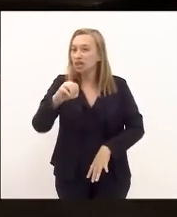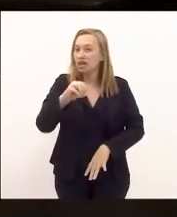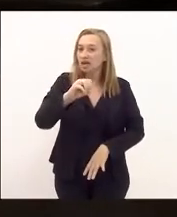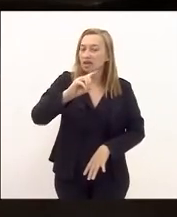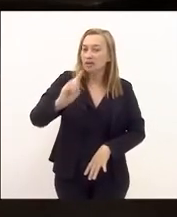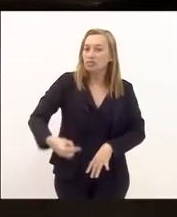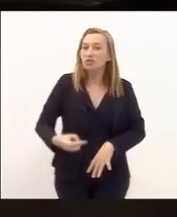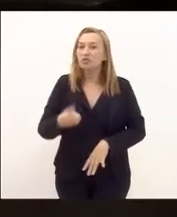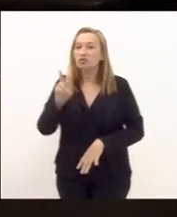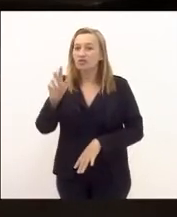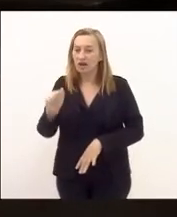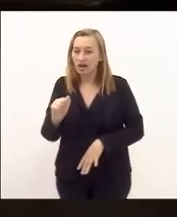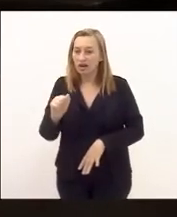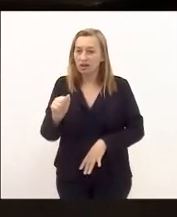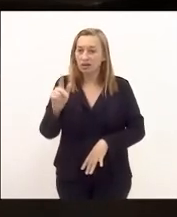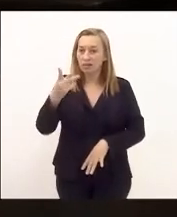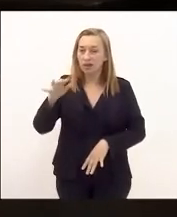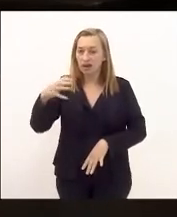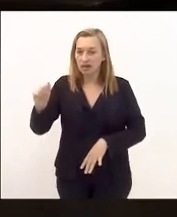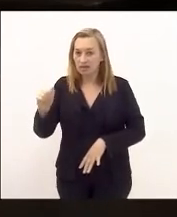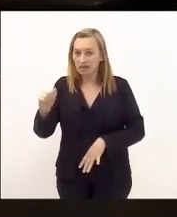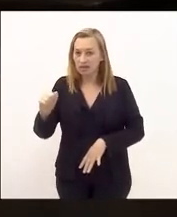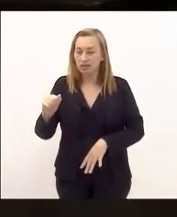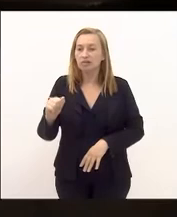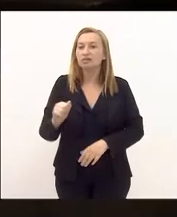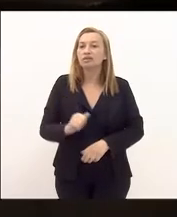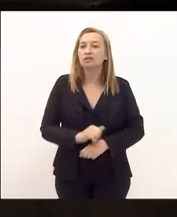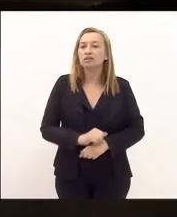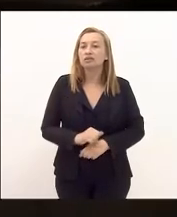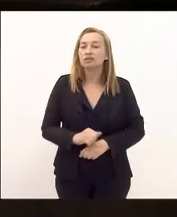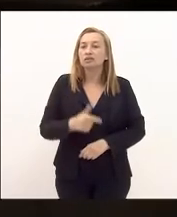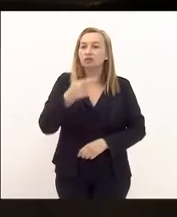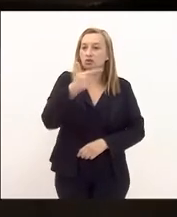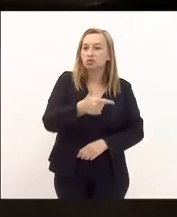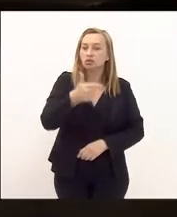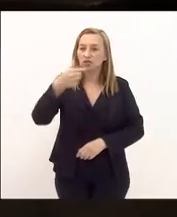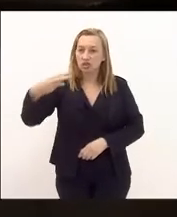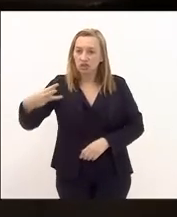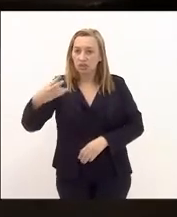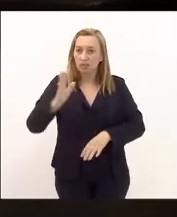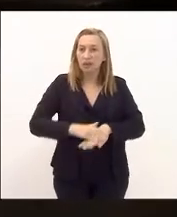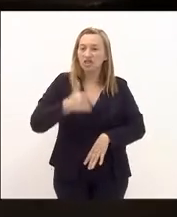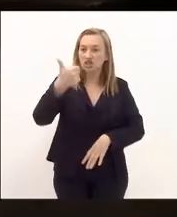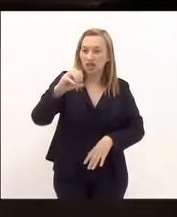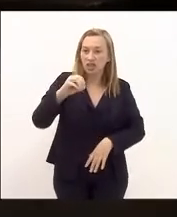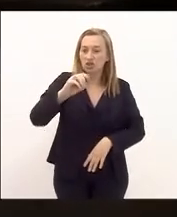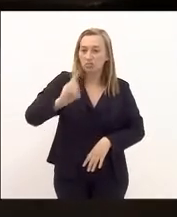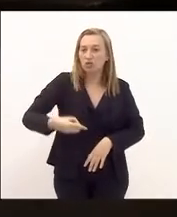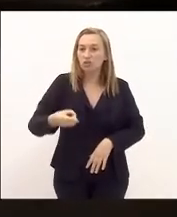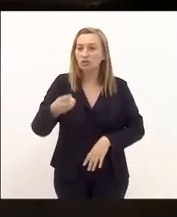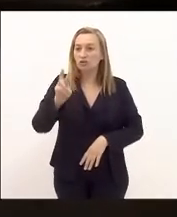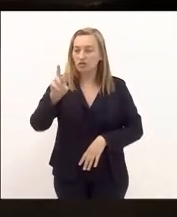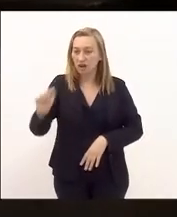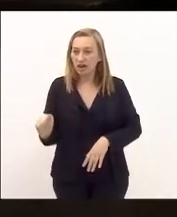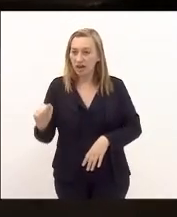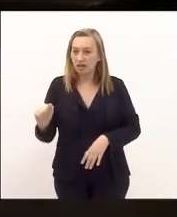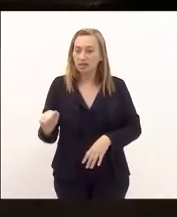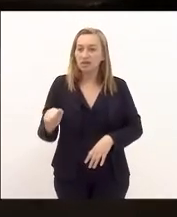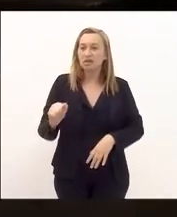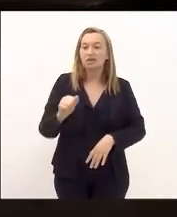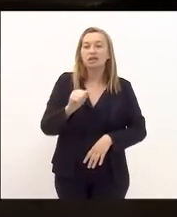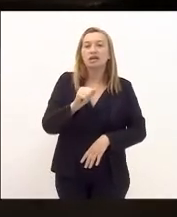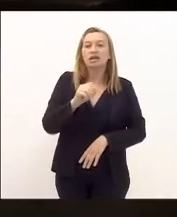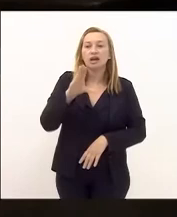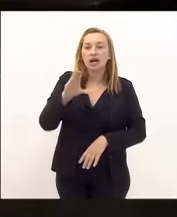mais de 10 mil vagas para os praças na corporação. Em 2023, mais 10 mil vagas. Cabos e sargentos